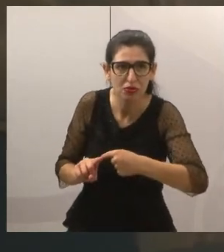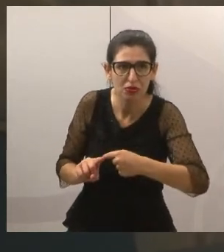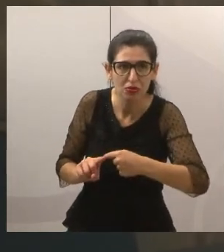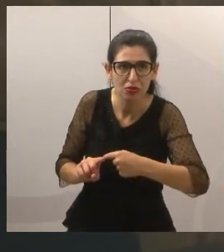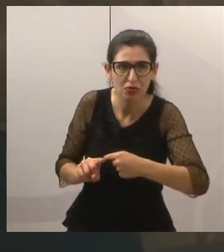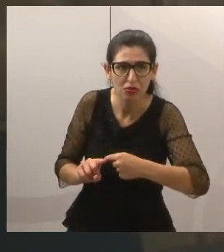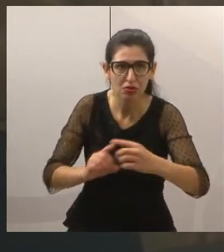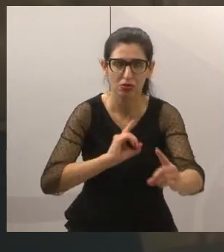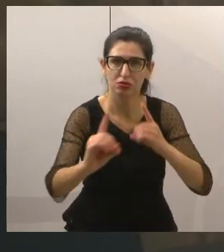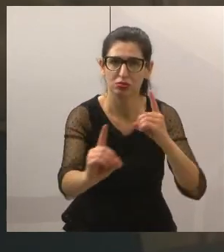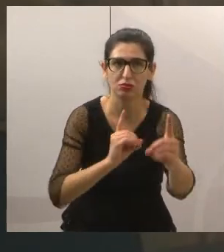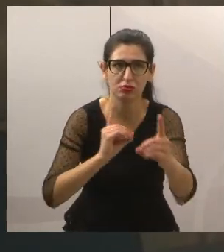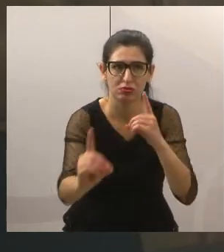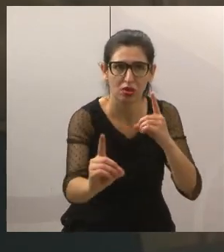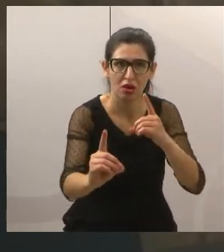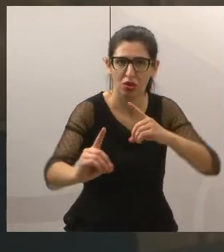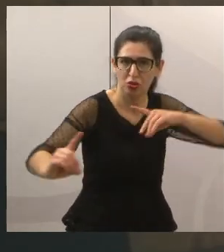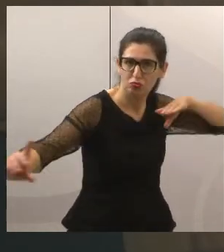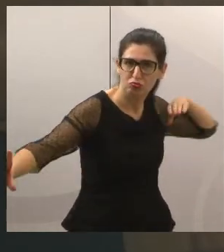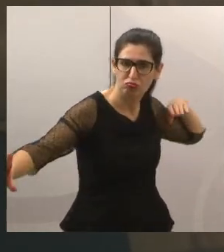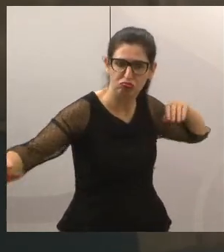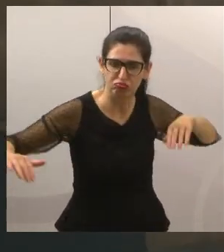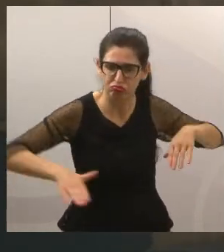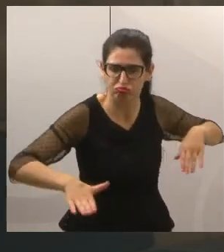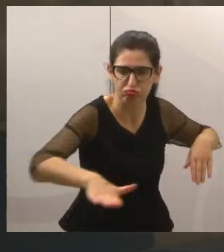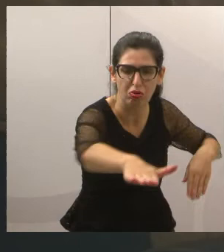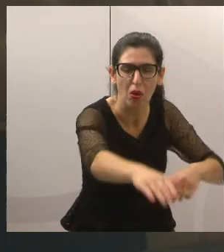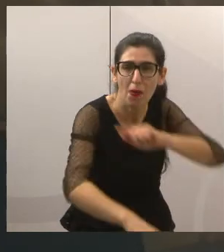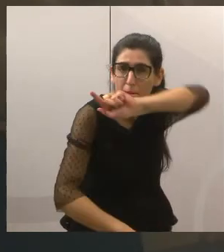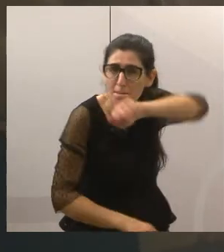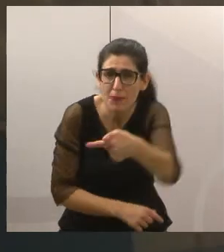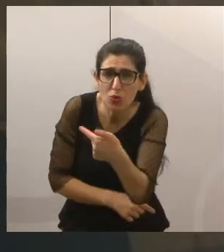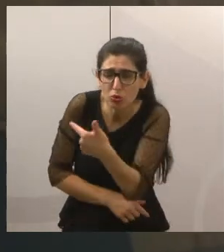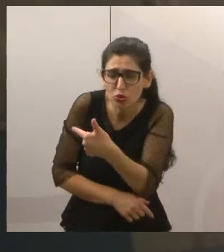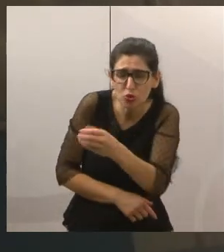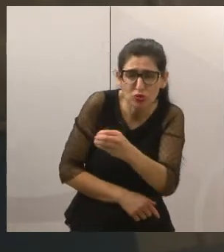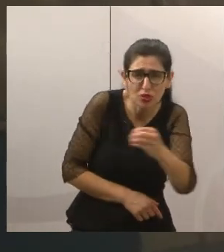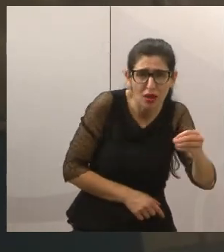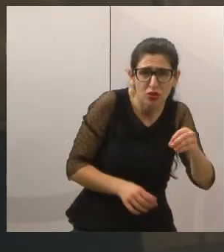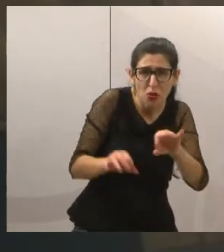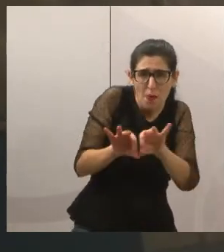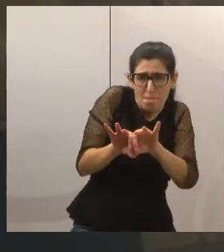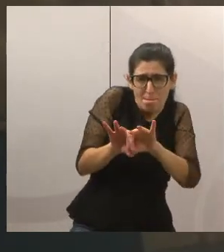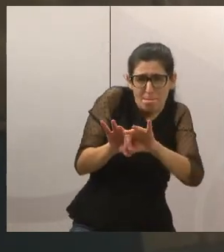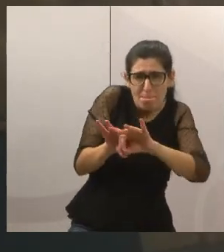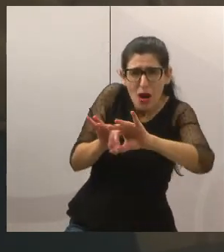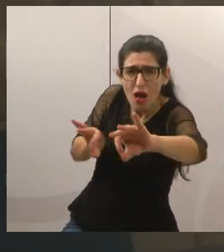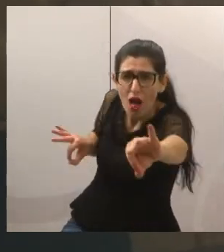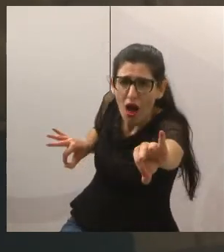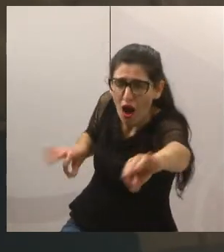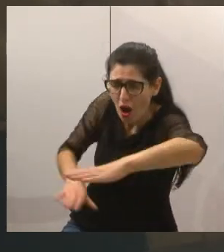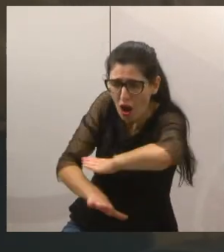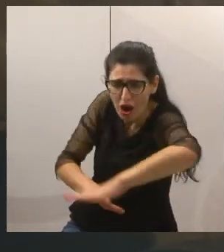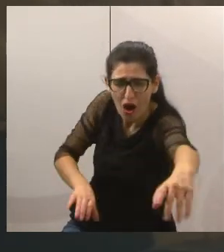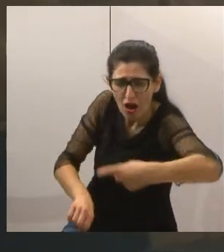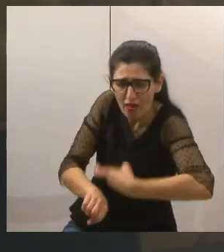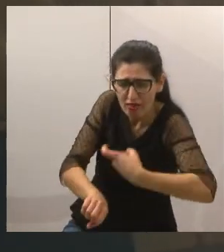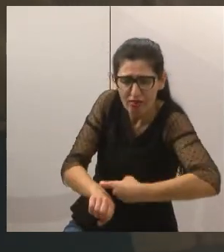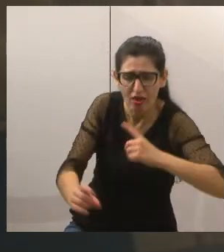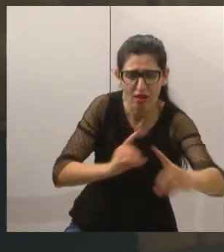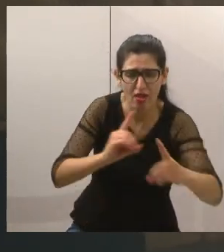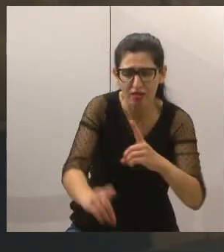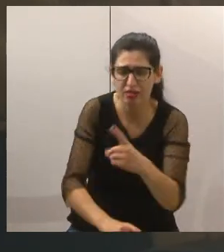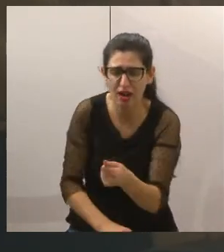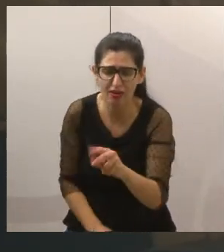rodovia Presidente Dutra. Então, são 1.200 metros de asfalto, né? Que liga a Davilino até próximo à